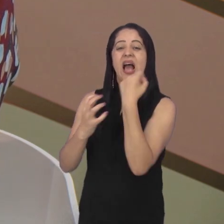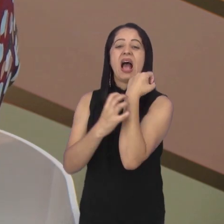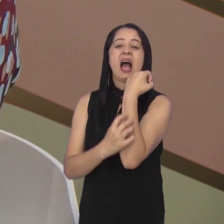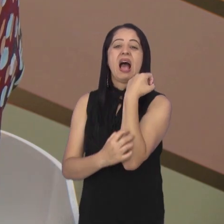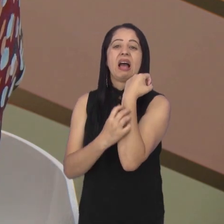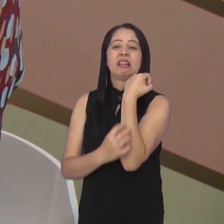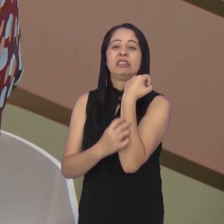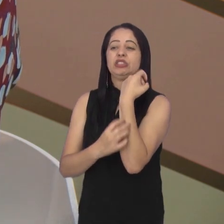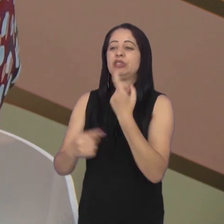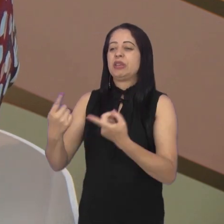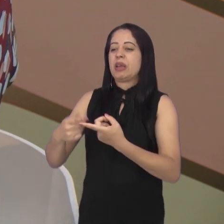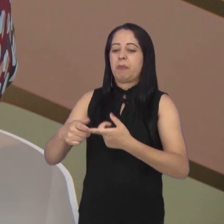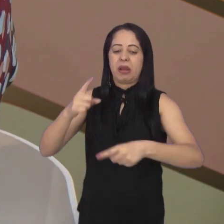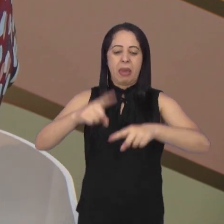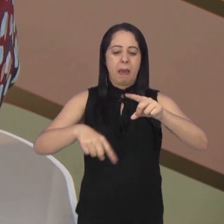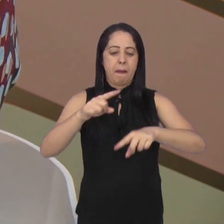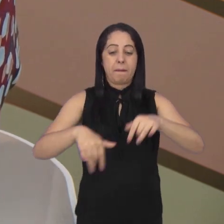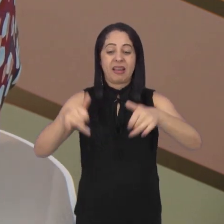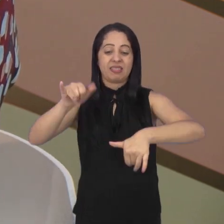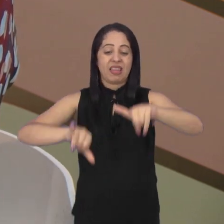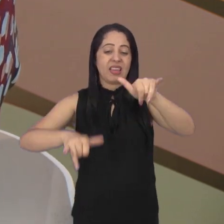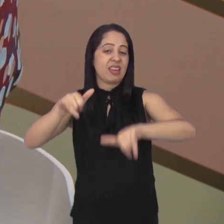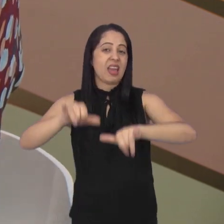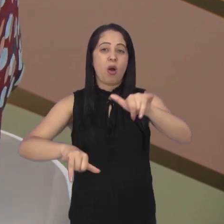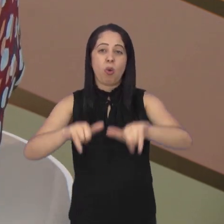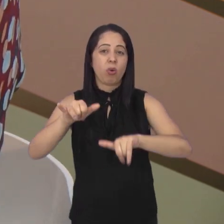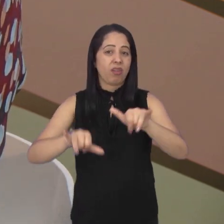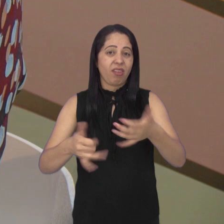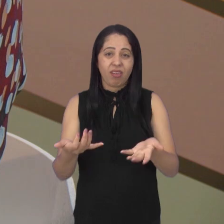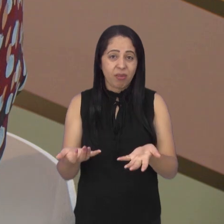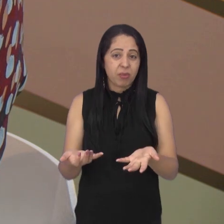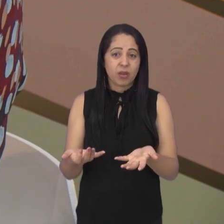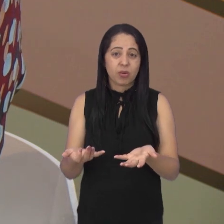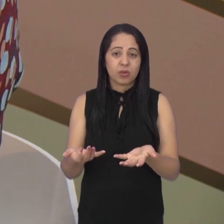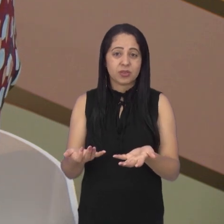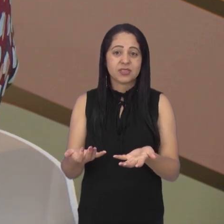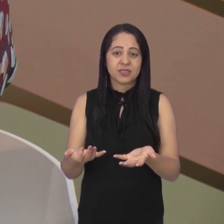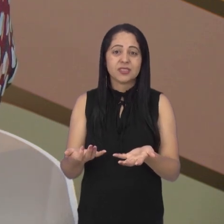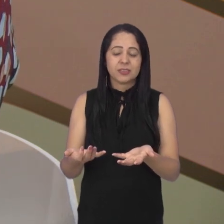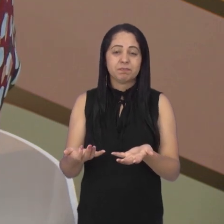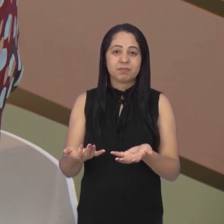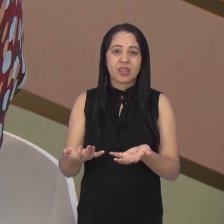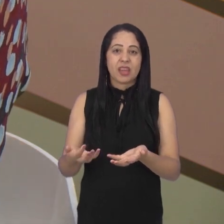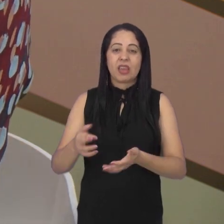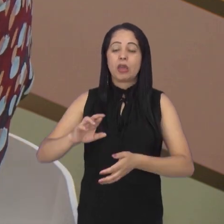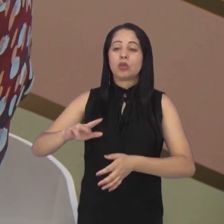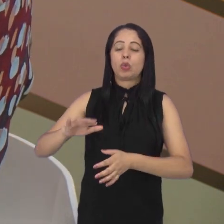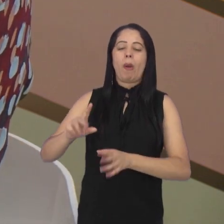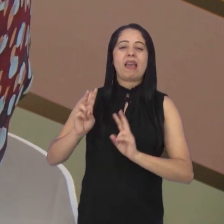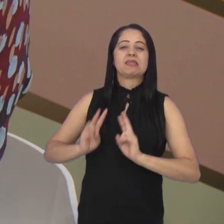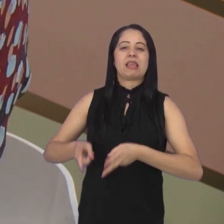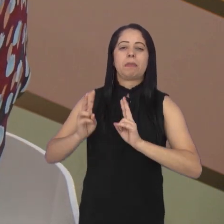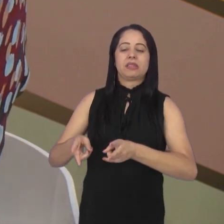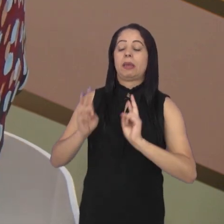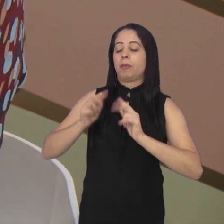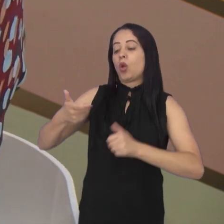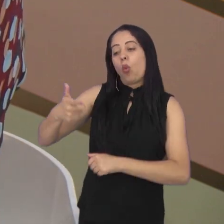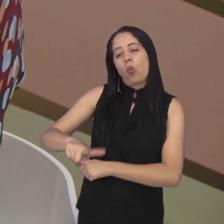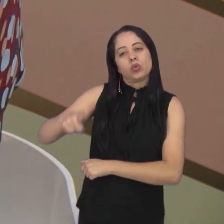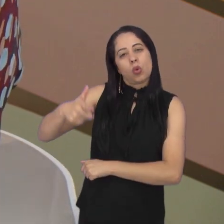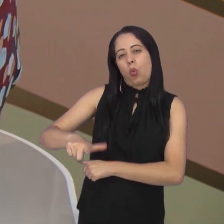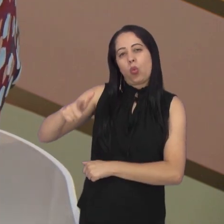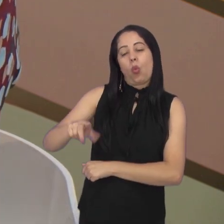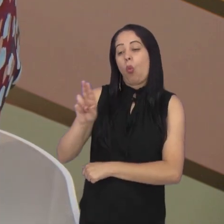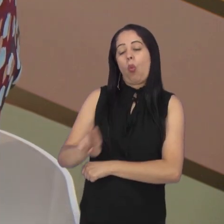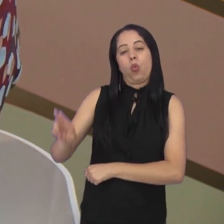alérgica, porque pode ser, por exemplo, um produto químico, um contato de um produto específico que ele usou e não está padronizado na bateria. E